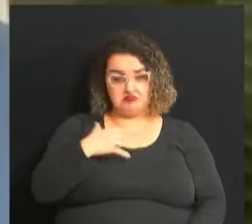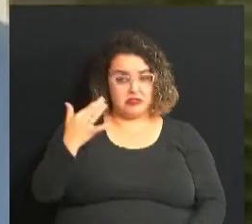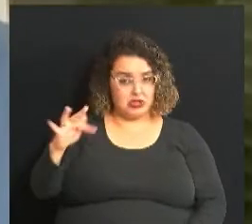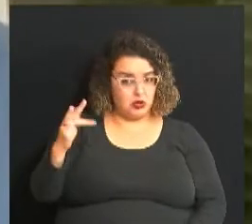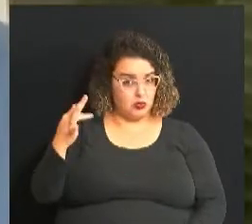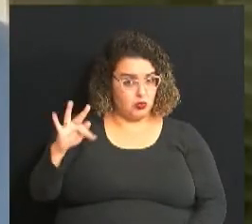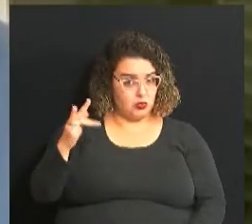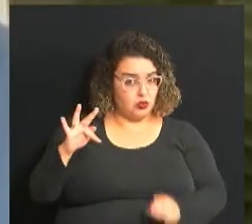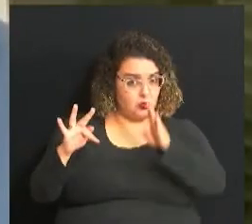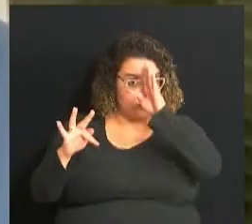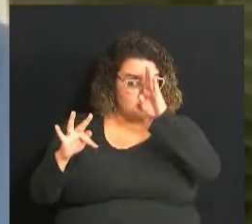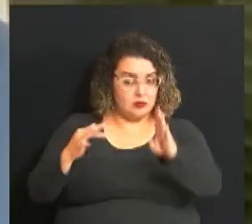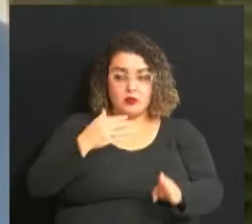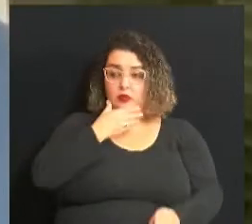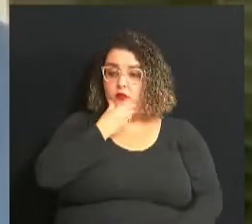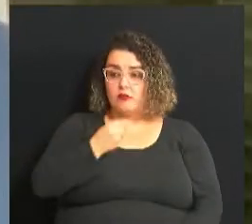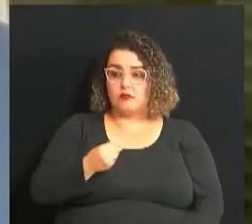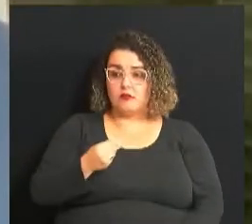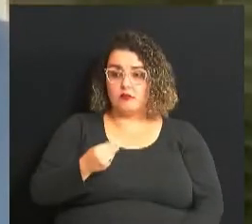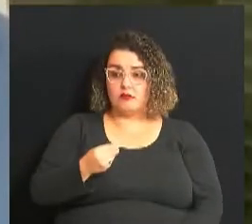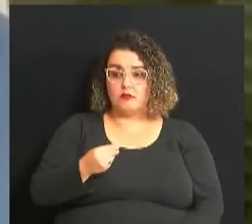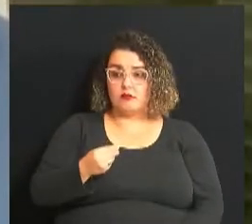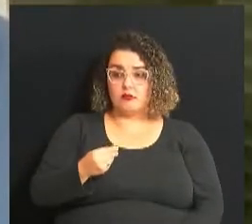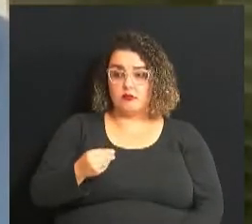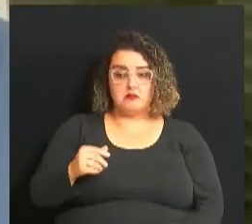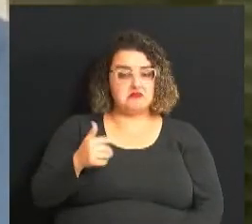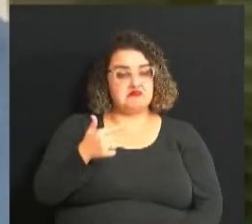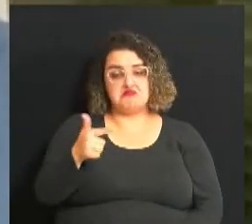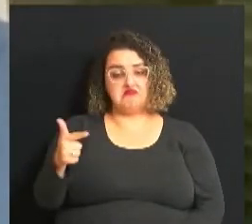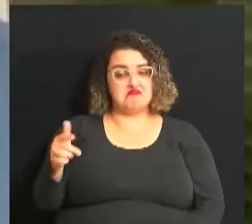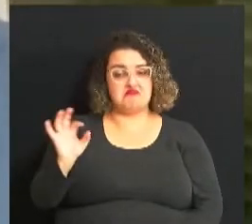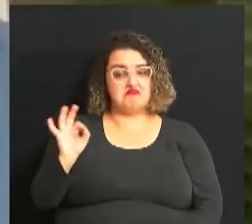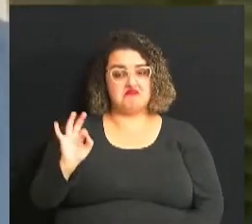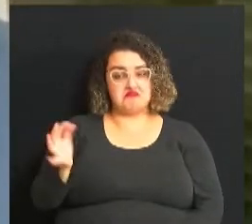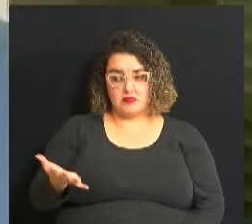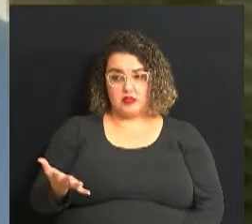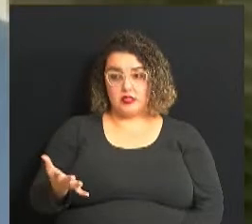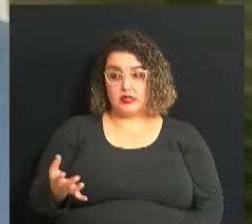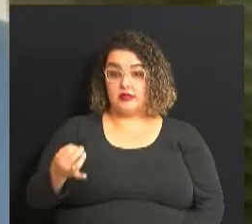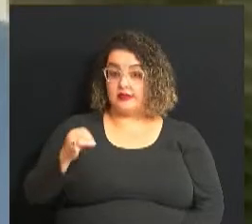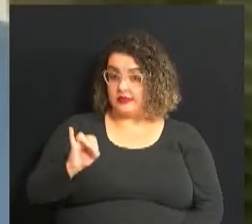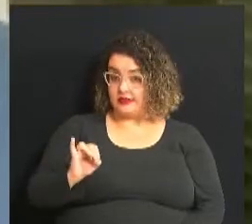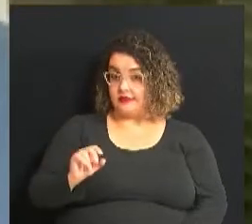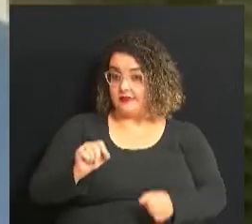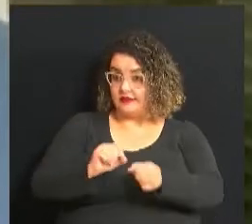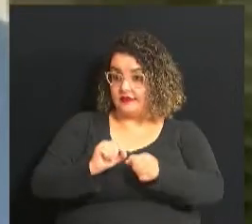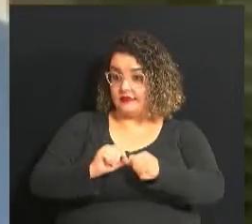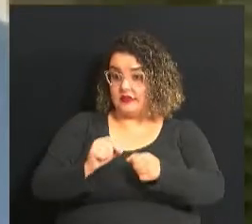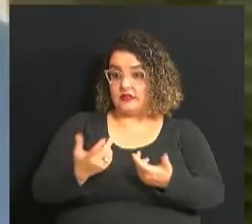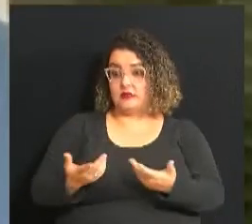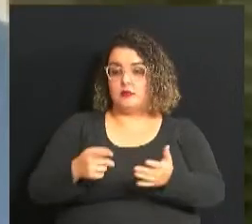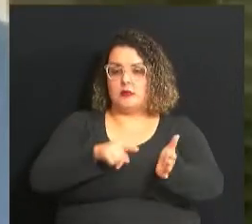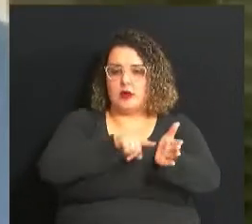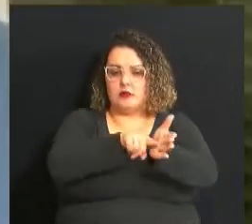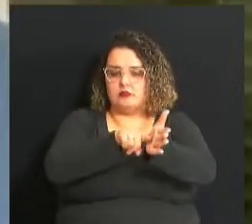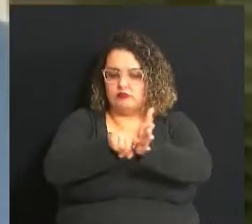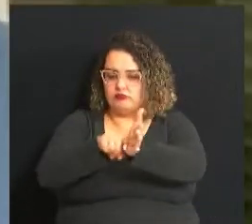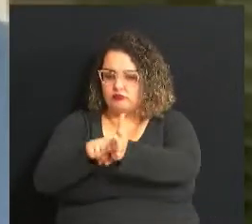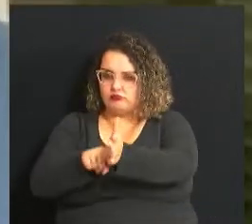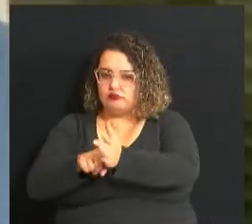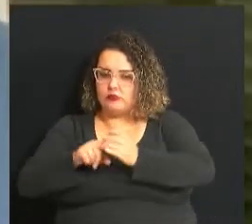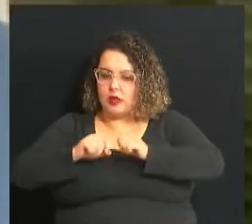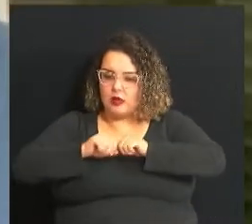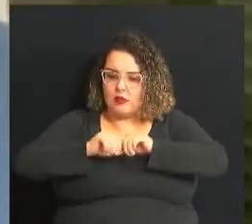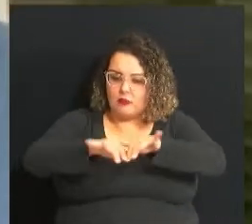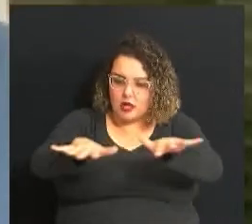homem, ele está acostumado, eu não tenho dor, eu não tenho nada. E se a gente for fazer um leque de visualização das doenças,